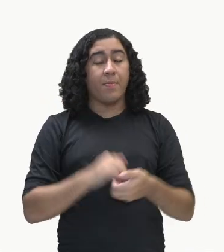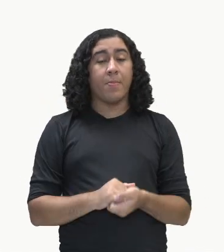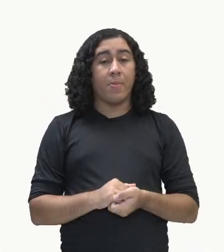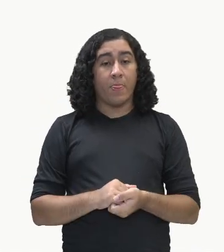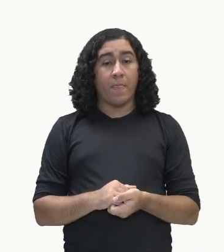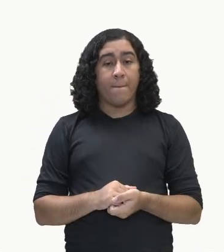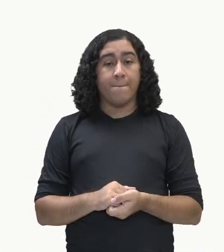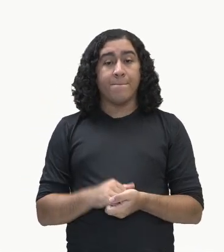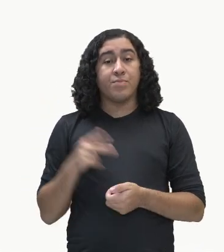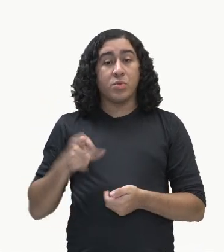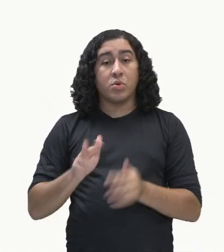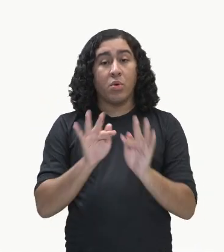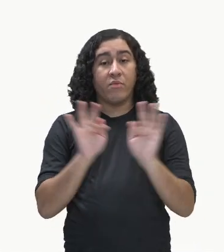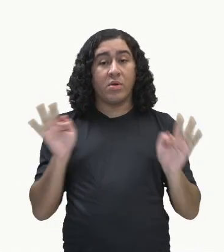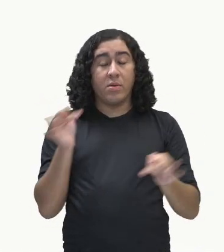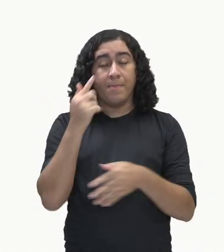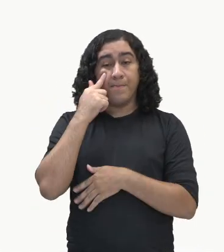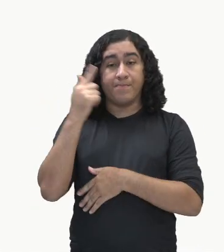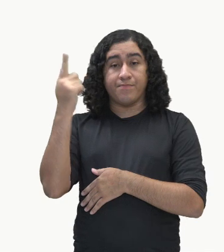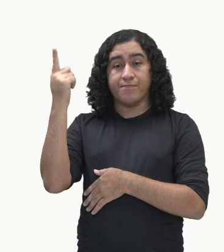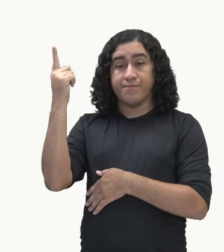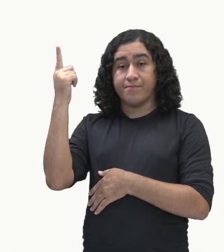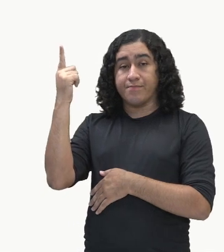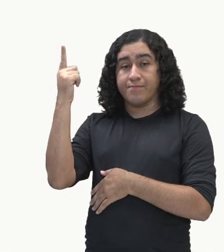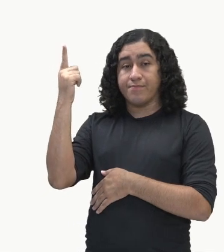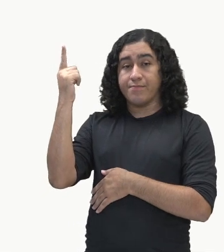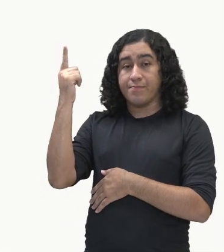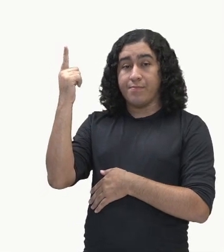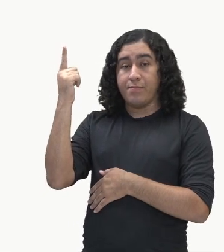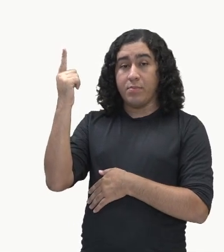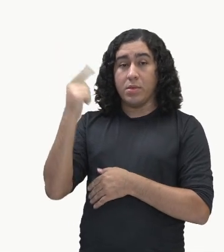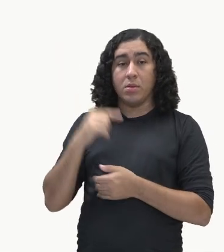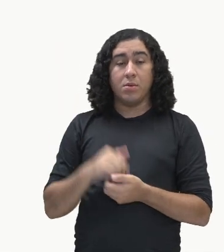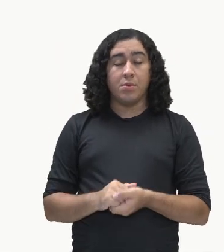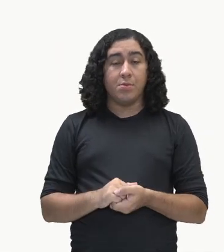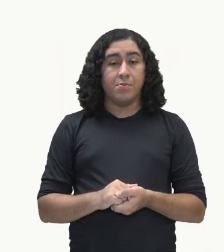continua. E do you remember? Você lembra